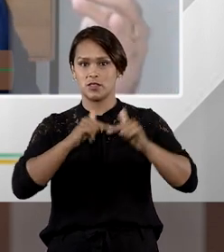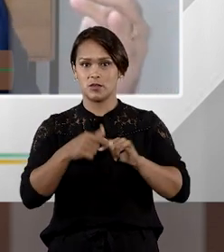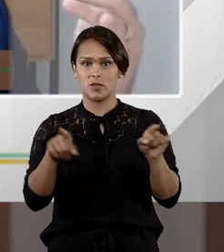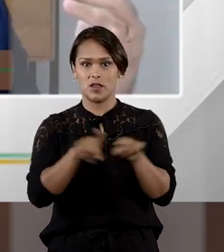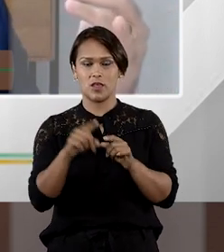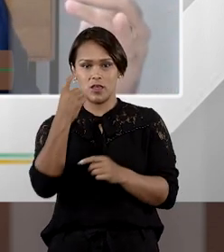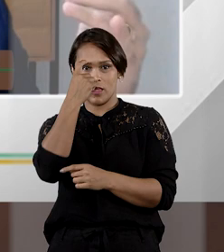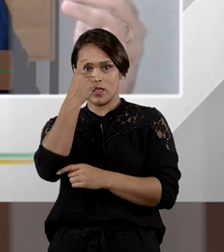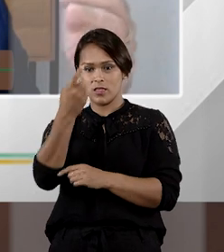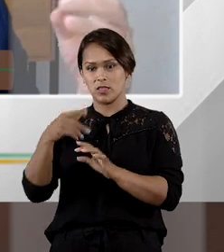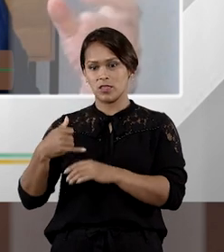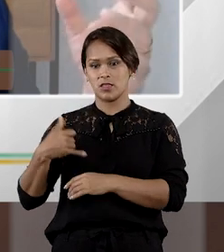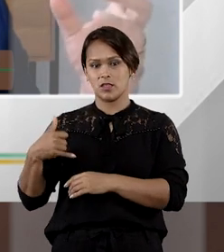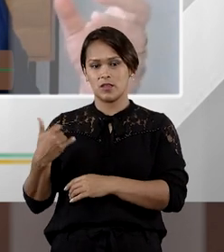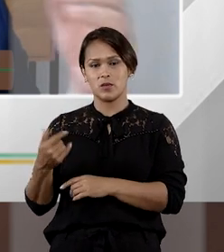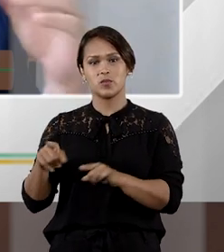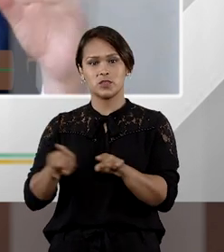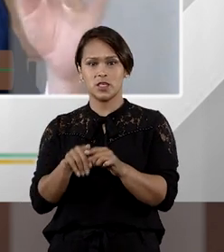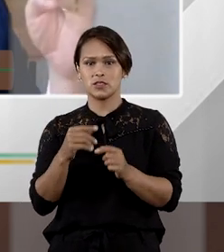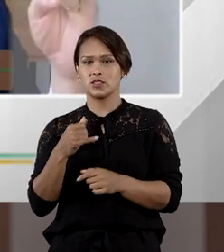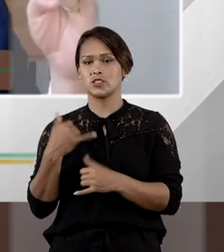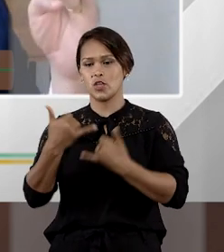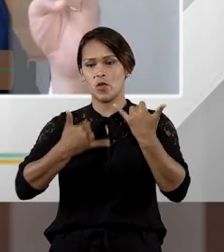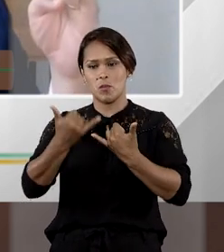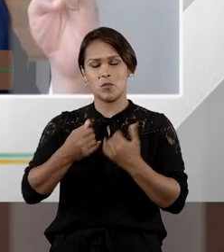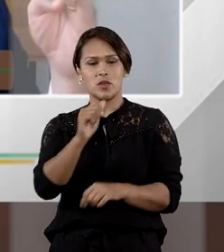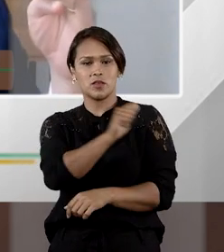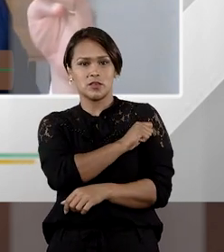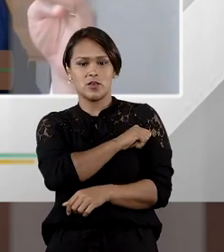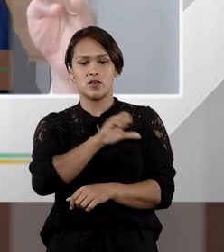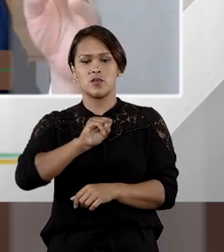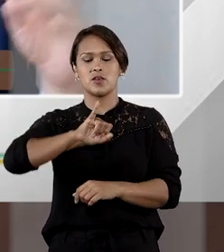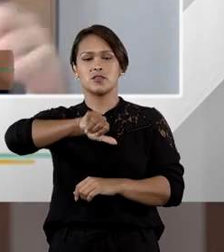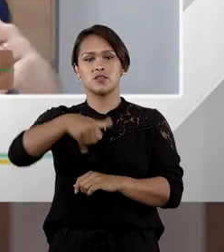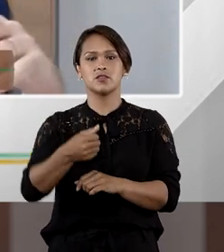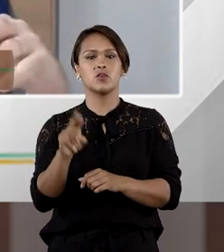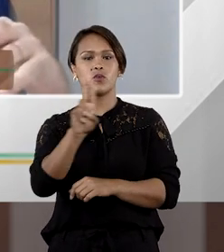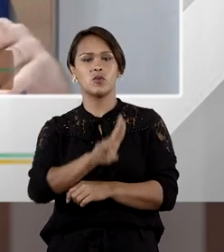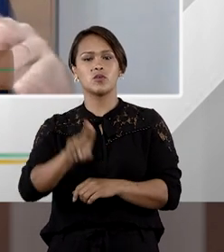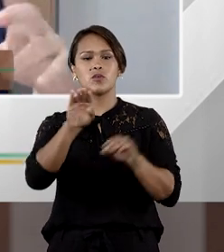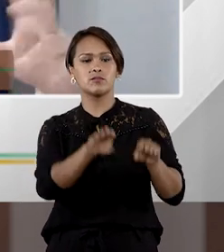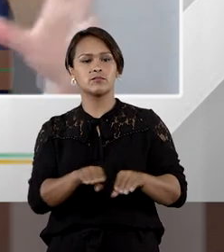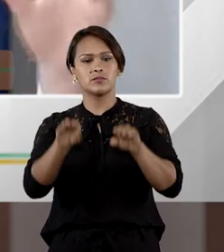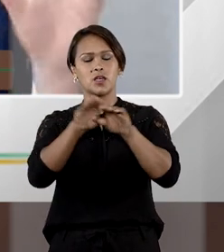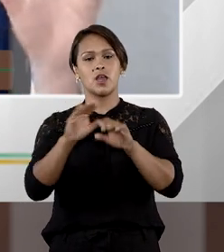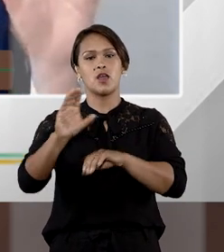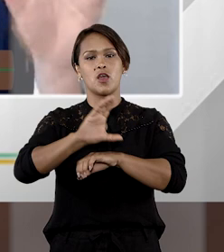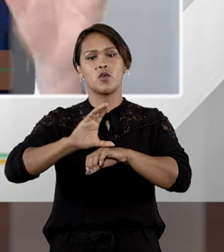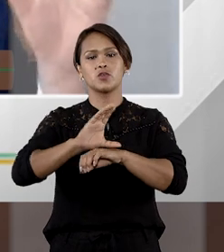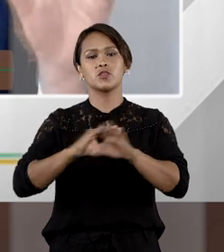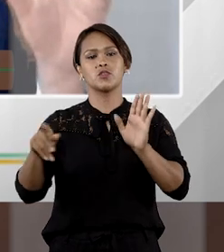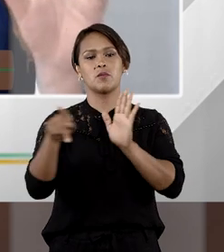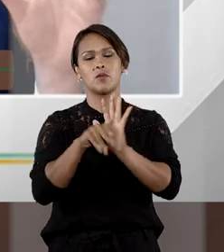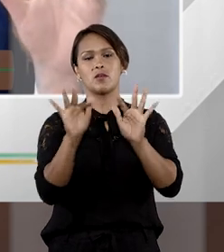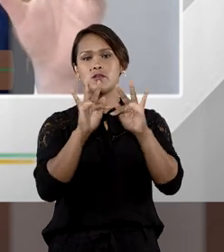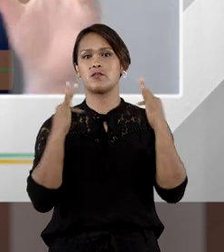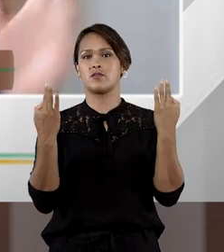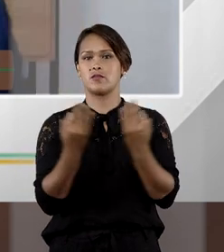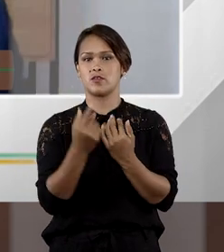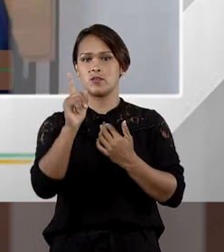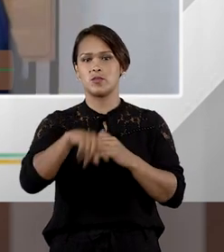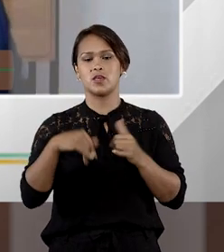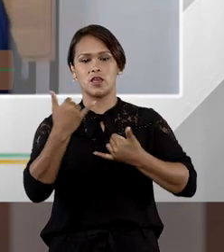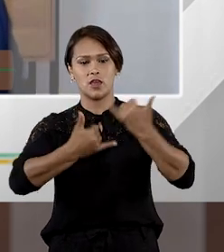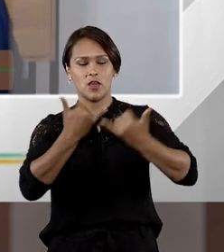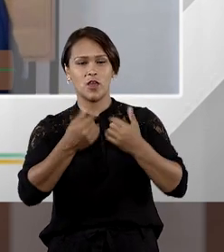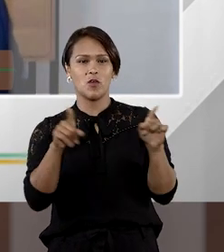Até uma idade que o STJ, eu brinco muito com os meus alunos, que o STJ utiliza como parâmetro para a constituição da sua própria família. E eu